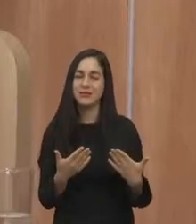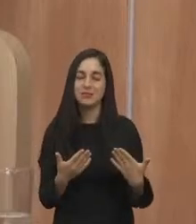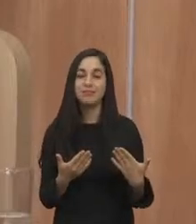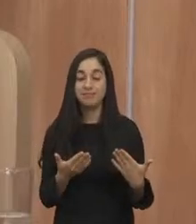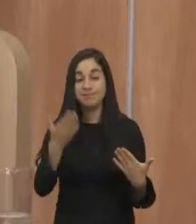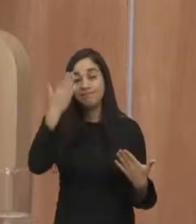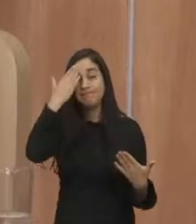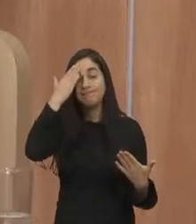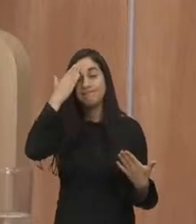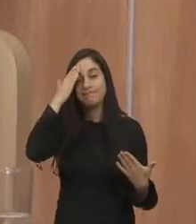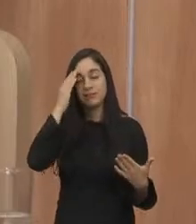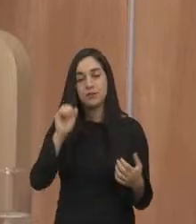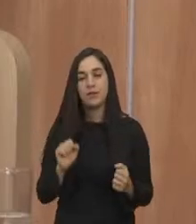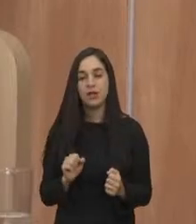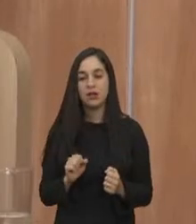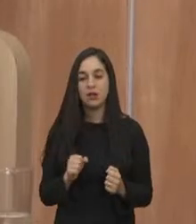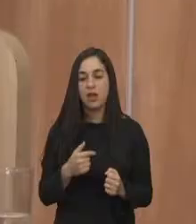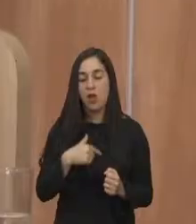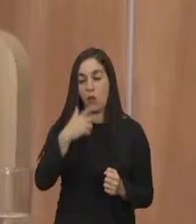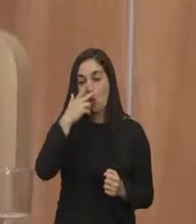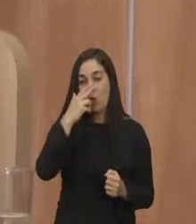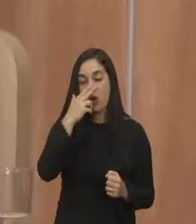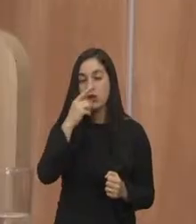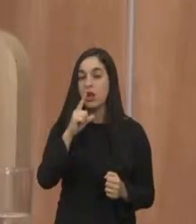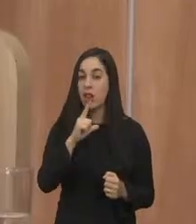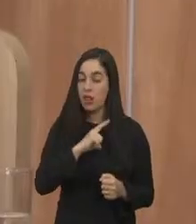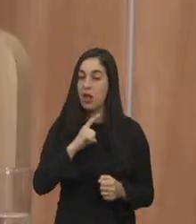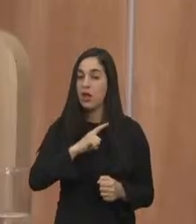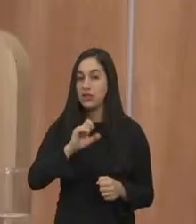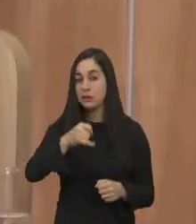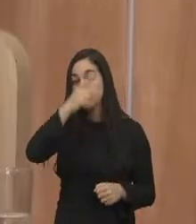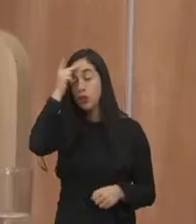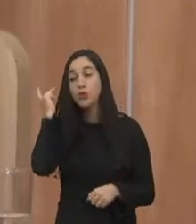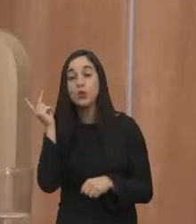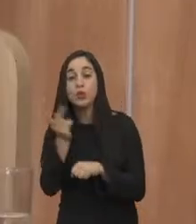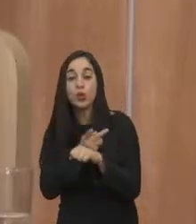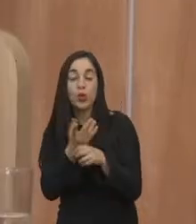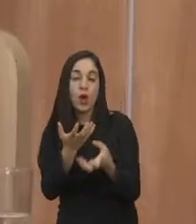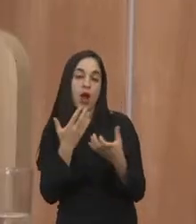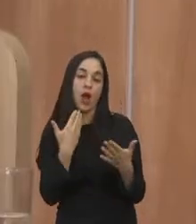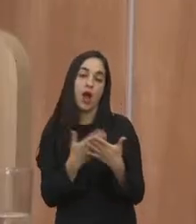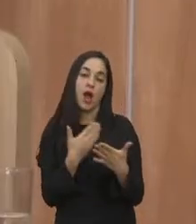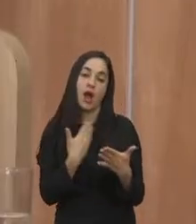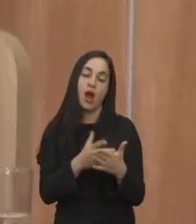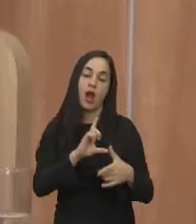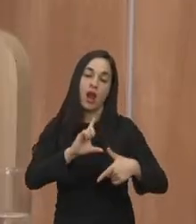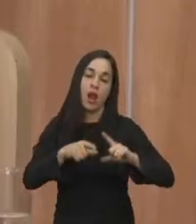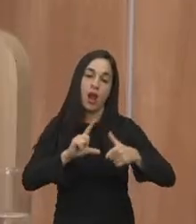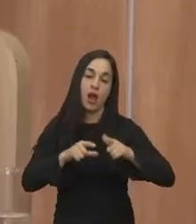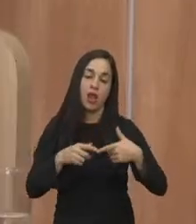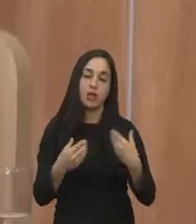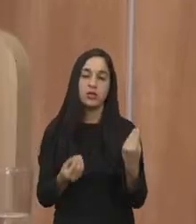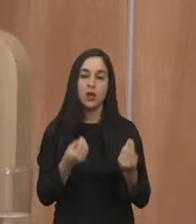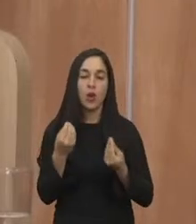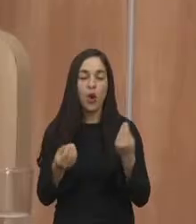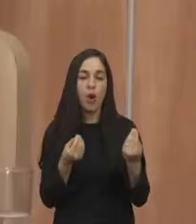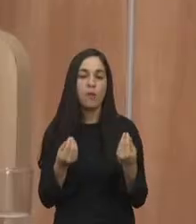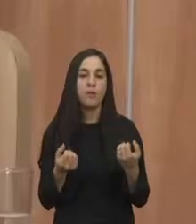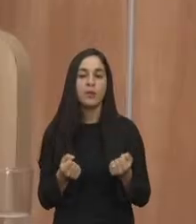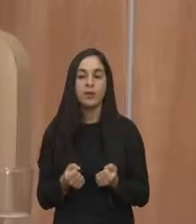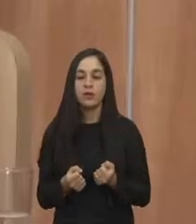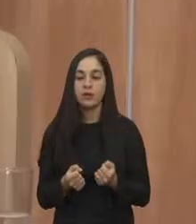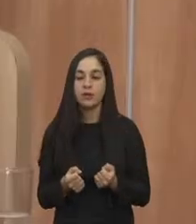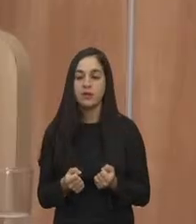entendeu? Eu acho que teria demanda também de letras. E como a pedagogia, a